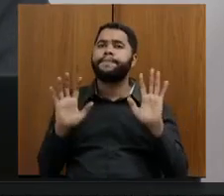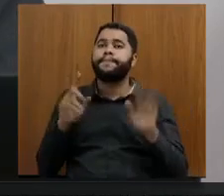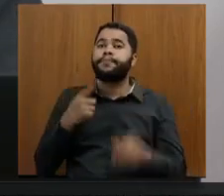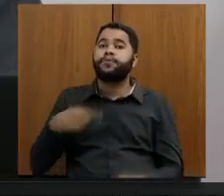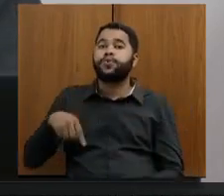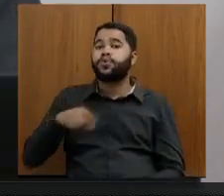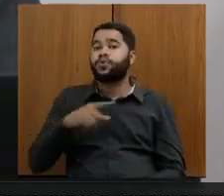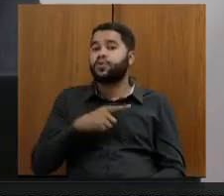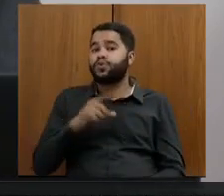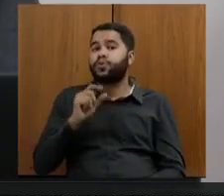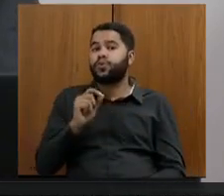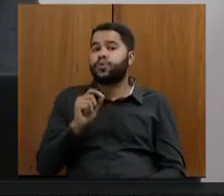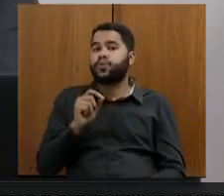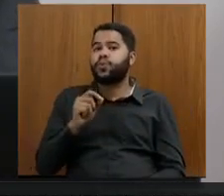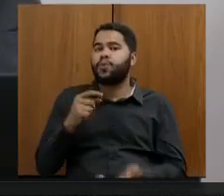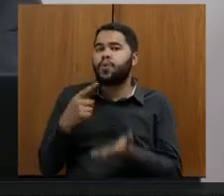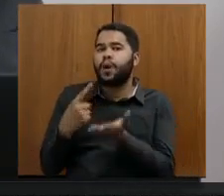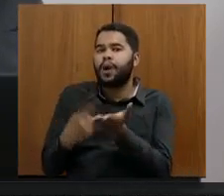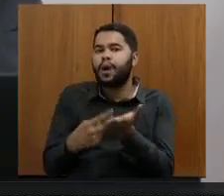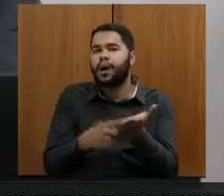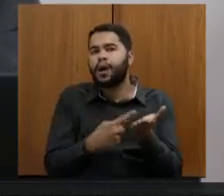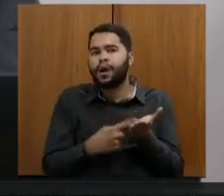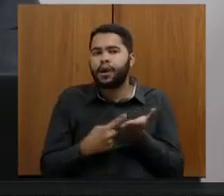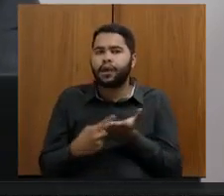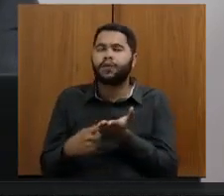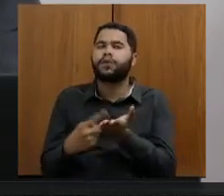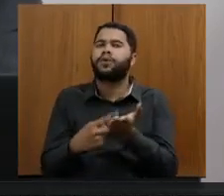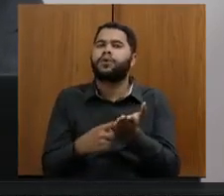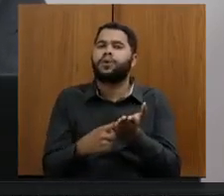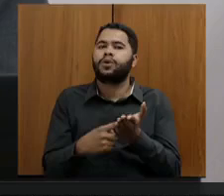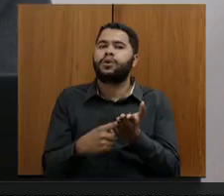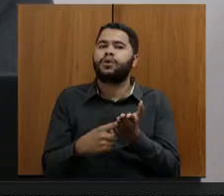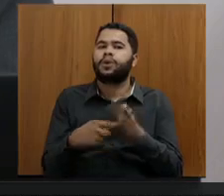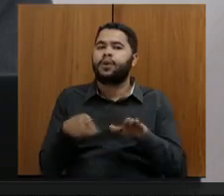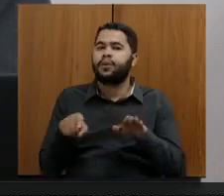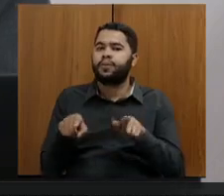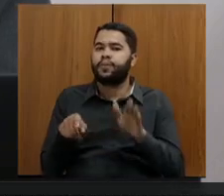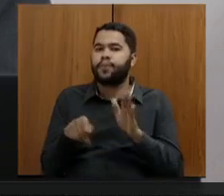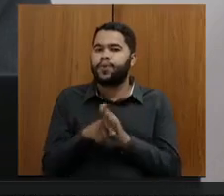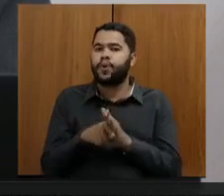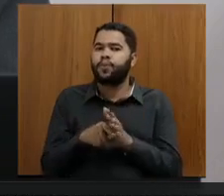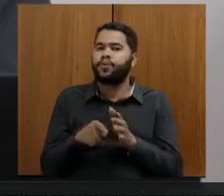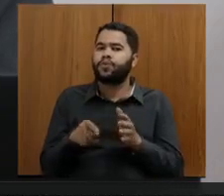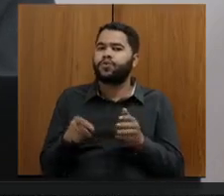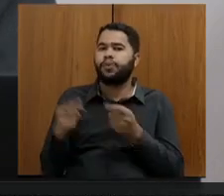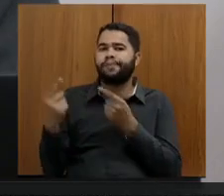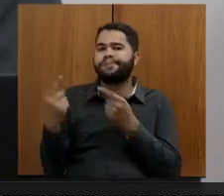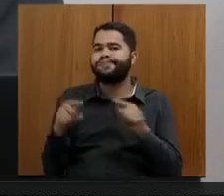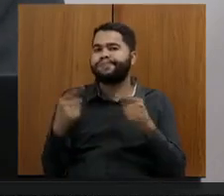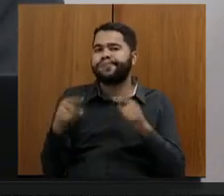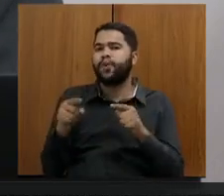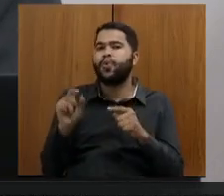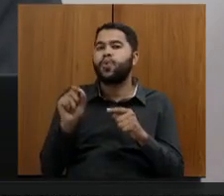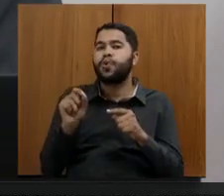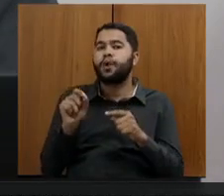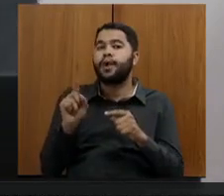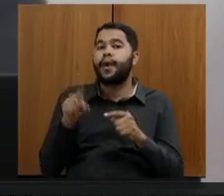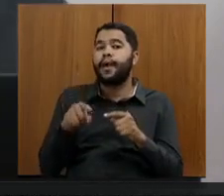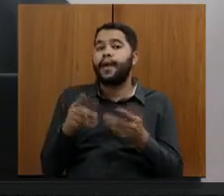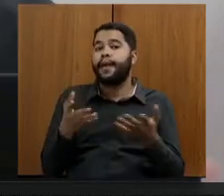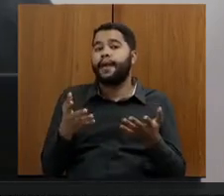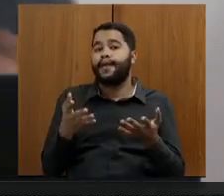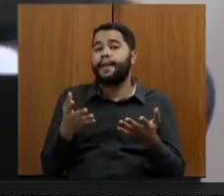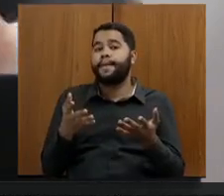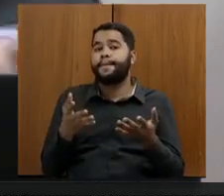nós tivemos um acórdão é por provocação do Mato Grosso que o Mato Grosso fez deputada